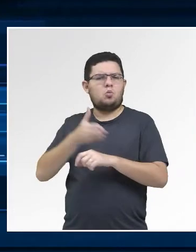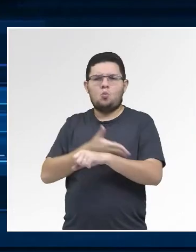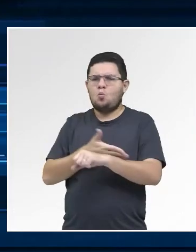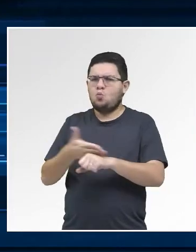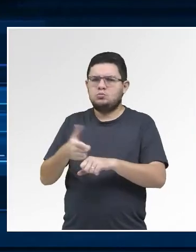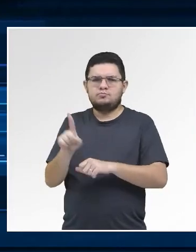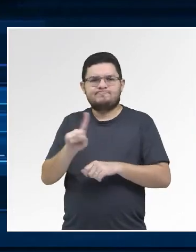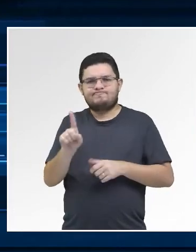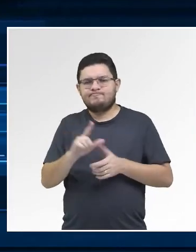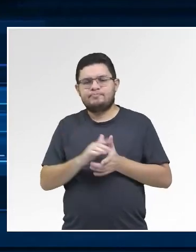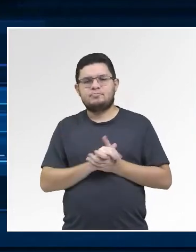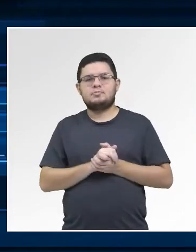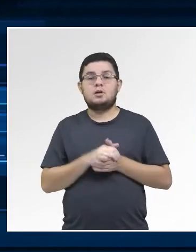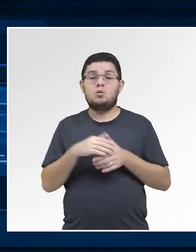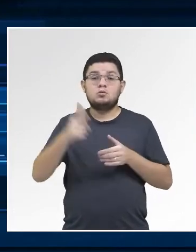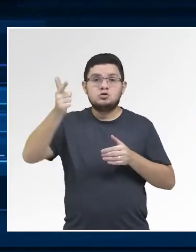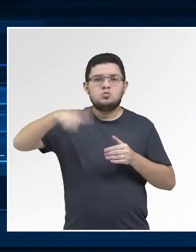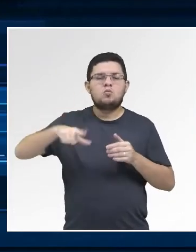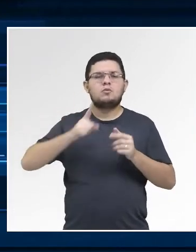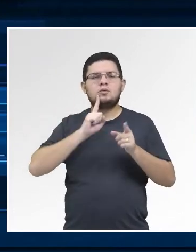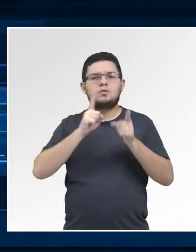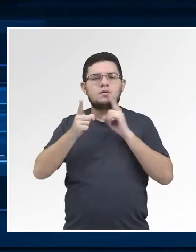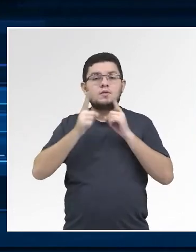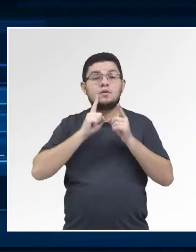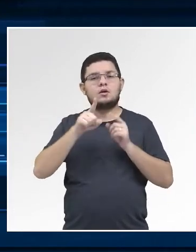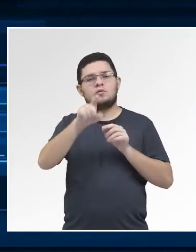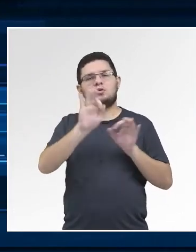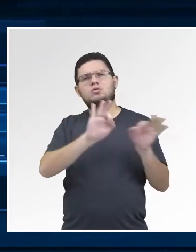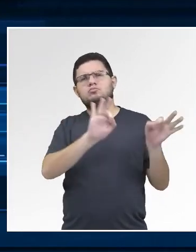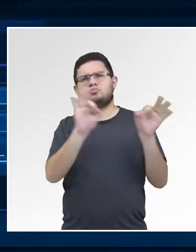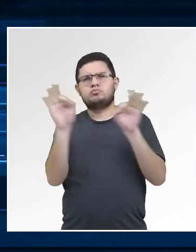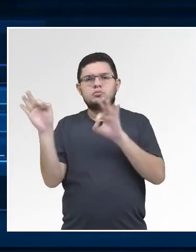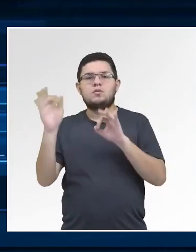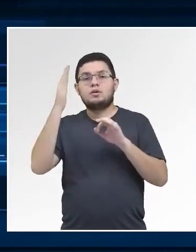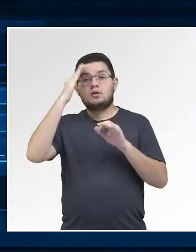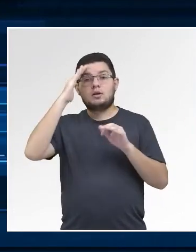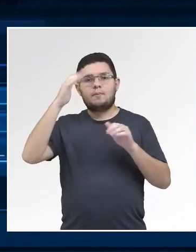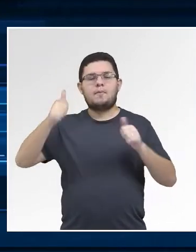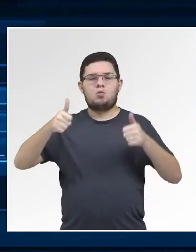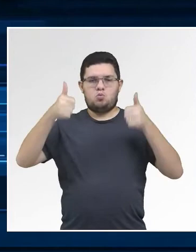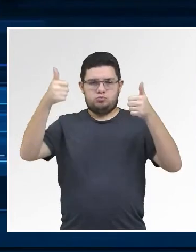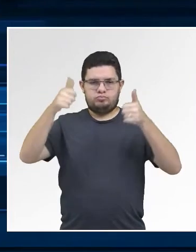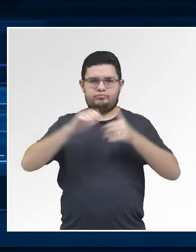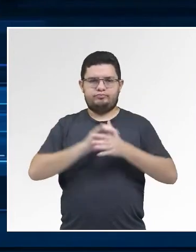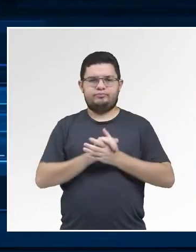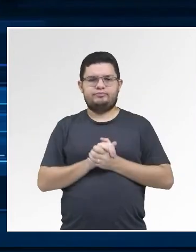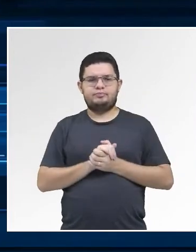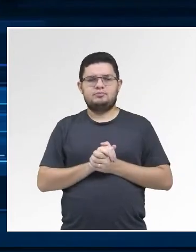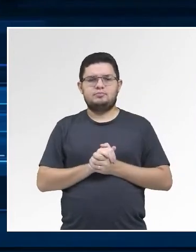rever o conversation e eu tenho certeza que vocês vão entender mais coisas que elas estão comentando. Vamos lá.